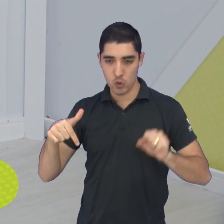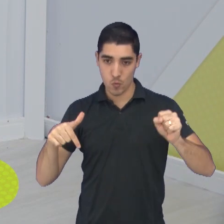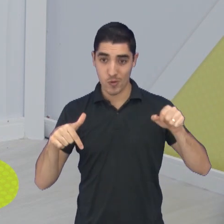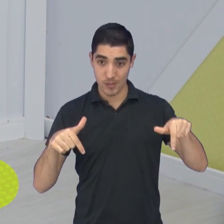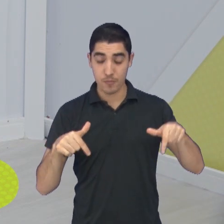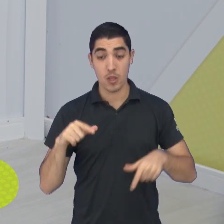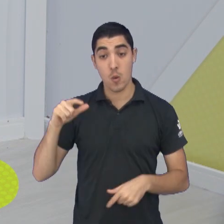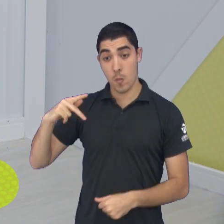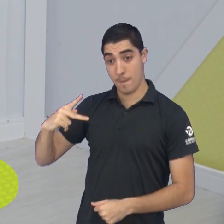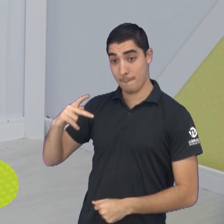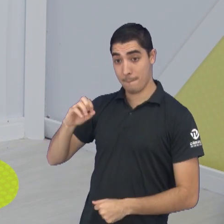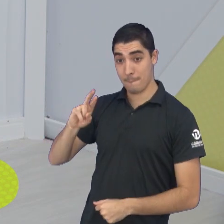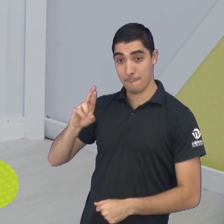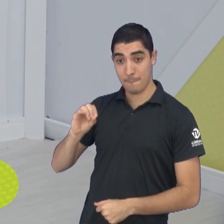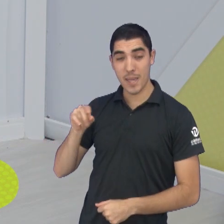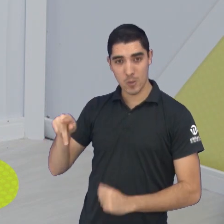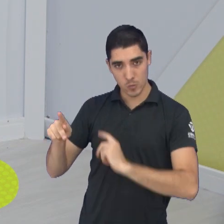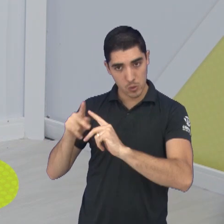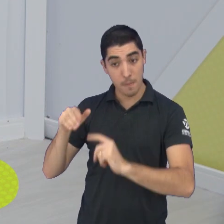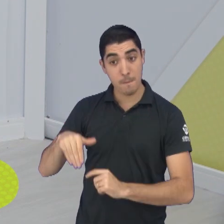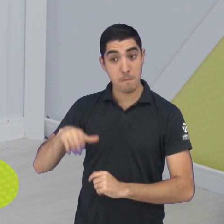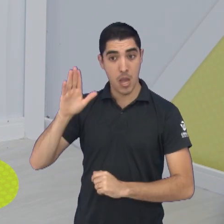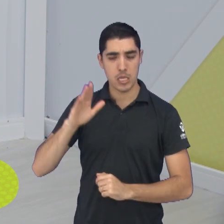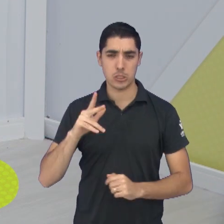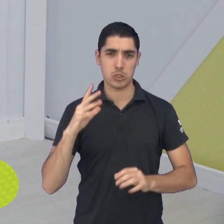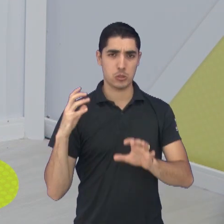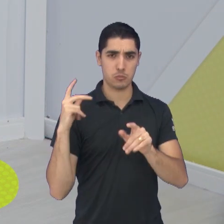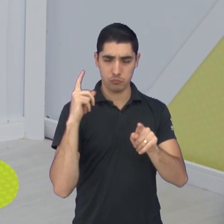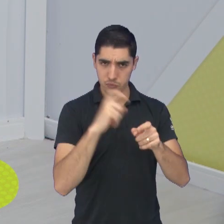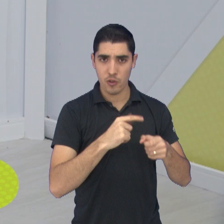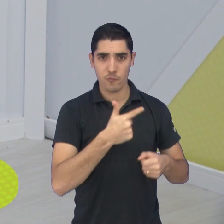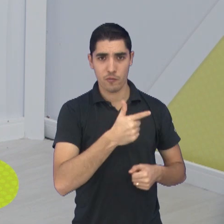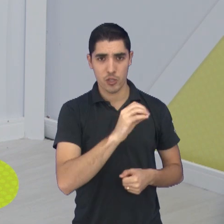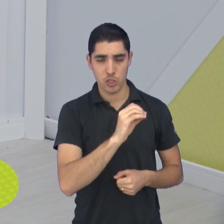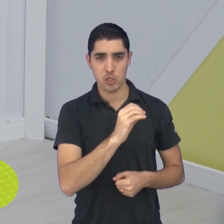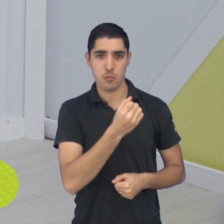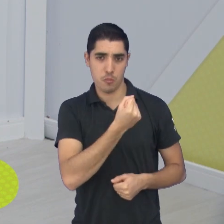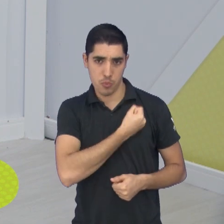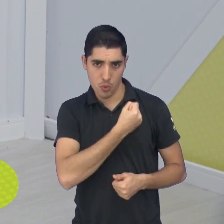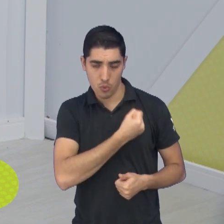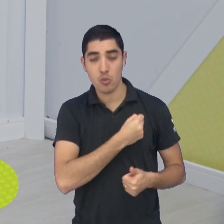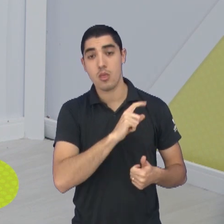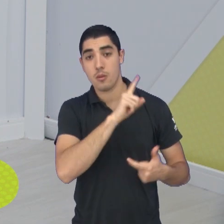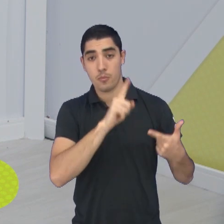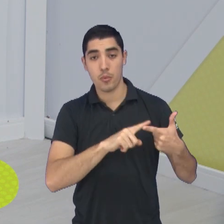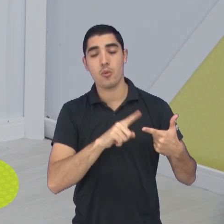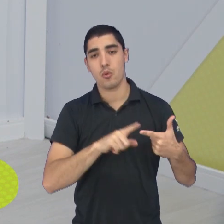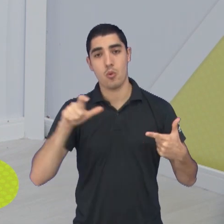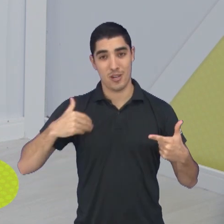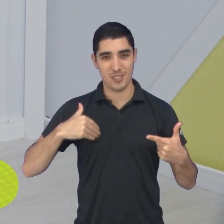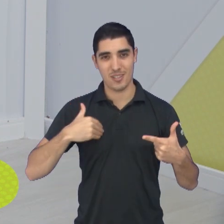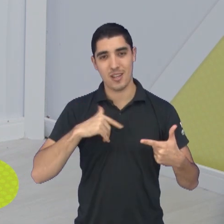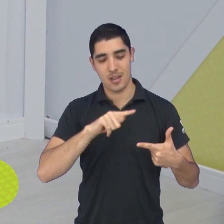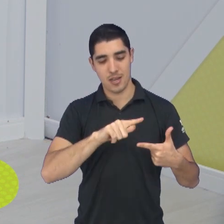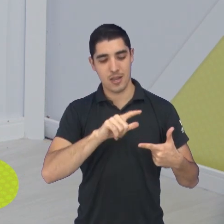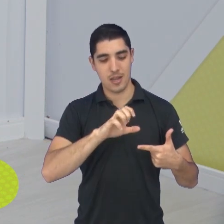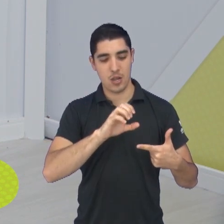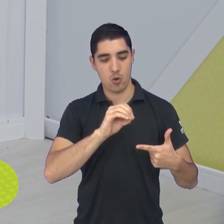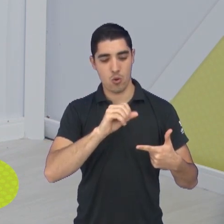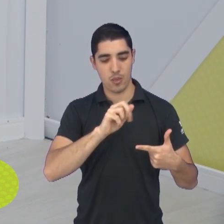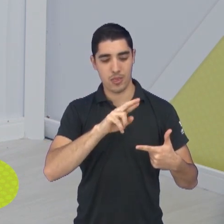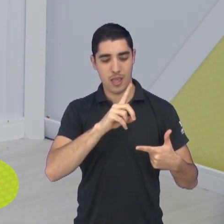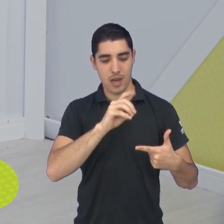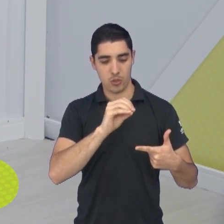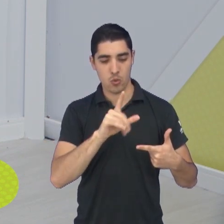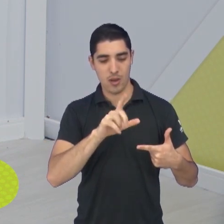Tchoro, obviamente, foi o cestinha do São José, 20 pontos, 5 rebotes e 2 assistências, seguido pelo argentino Leonardo Lema, 17